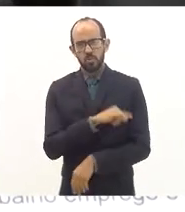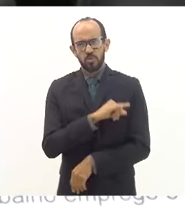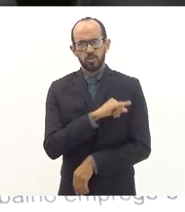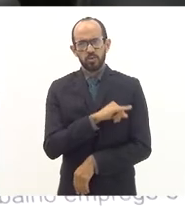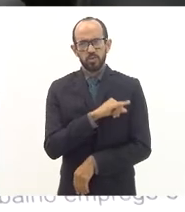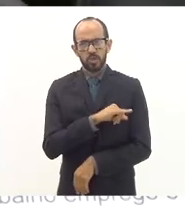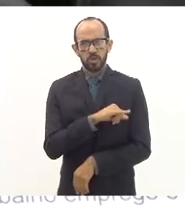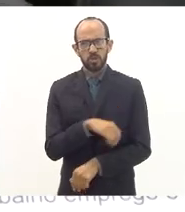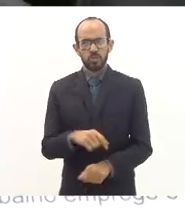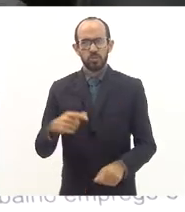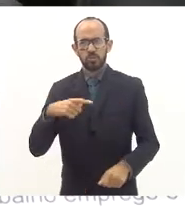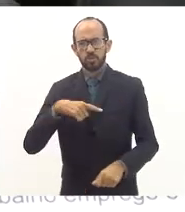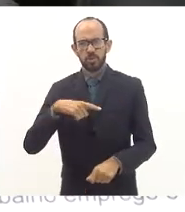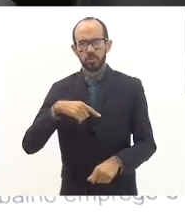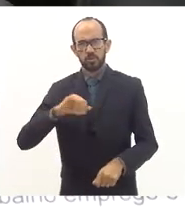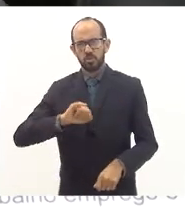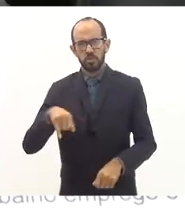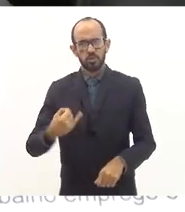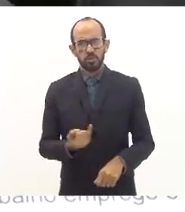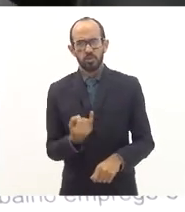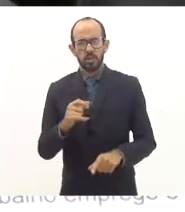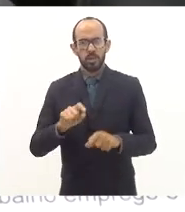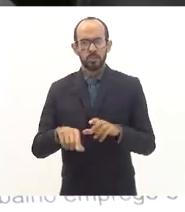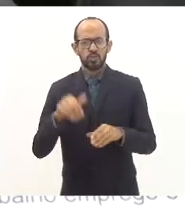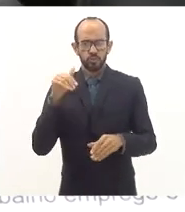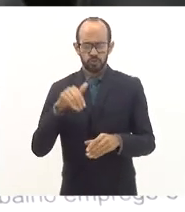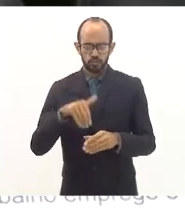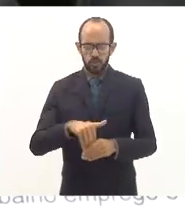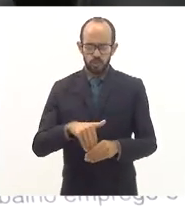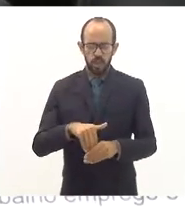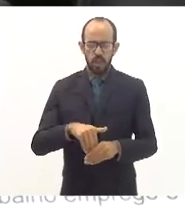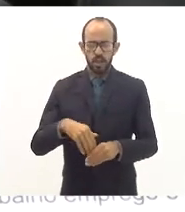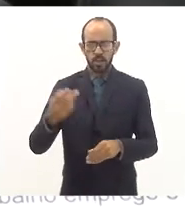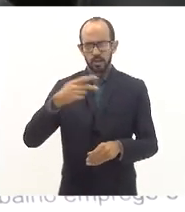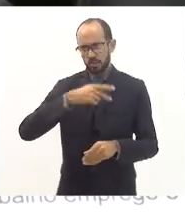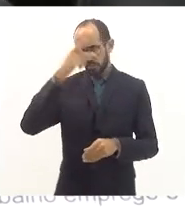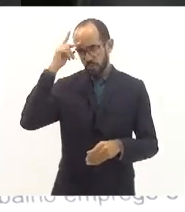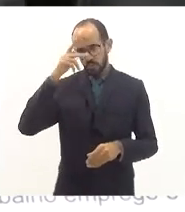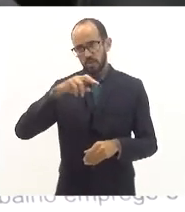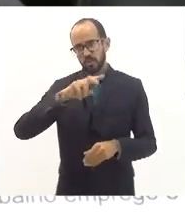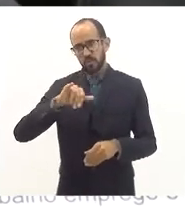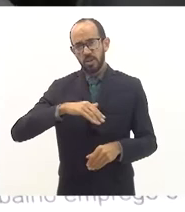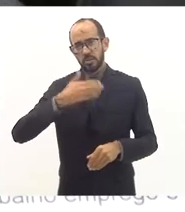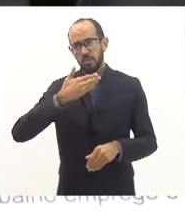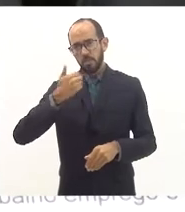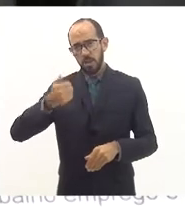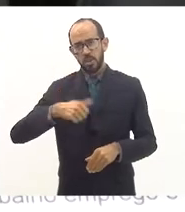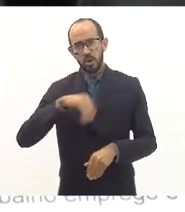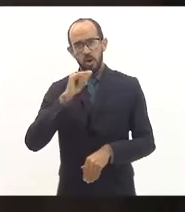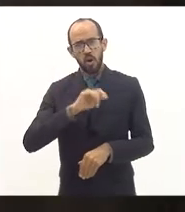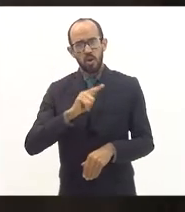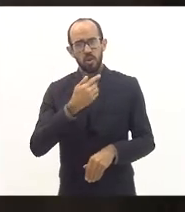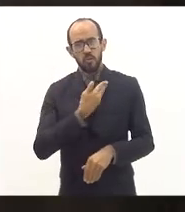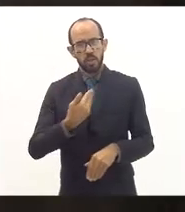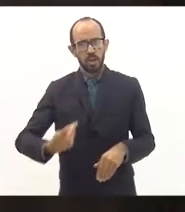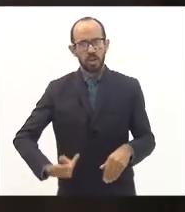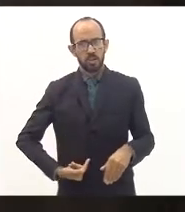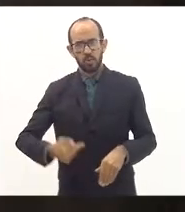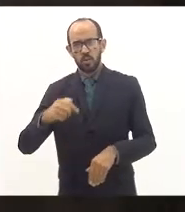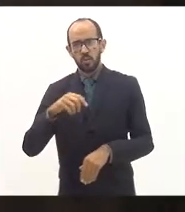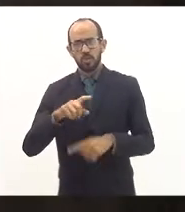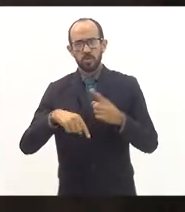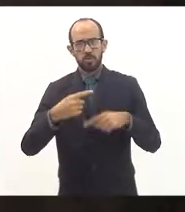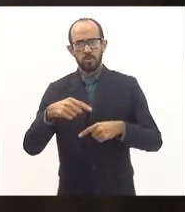Janeiro, nós temos a oportunidade de eleger aquele que vai ser o maior governador depois de Brizola, que tem